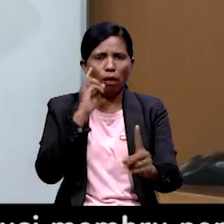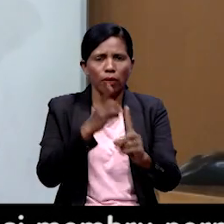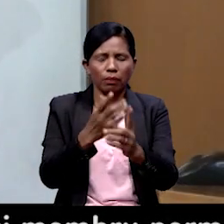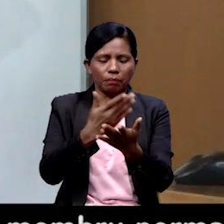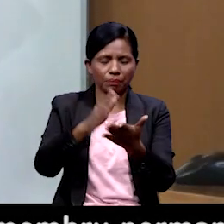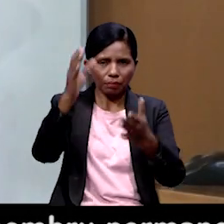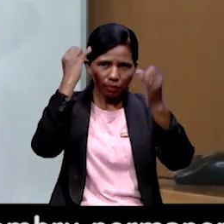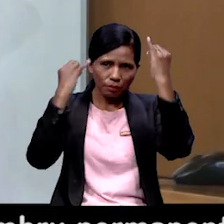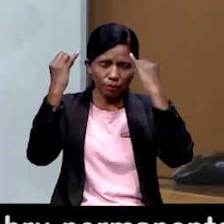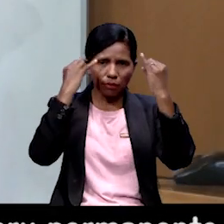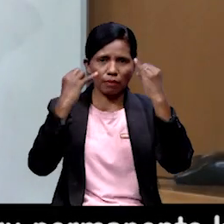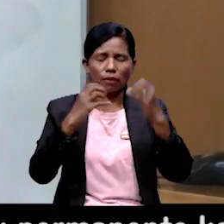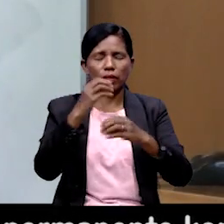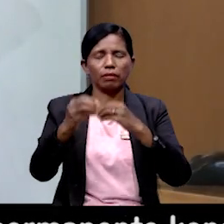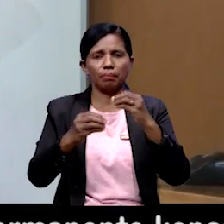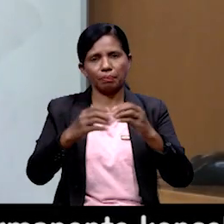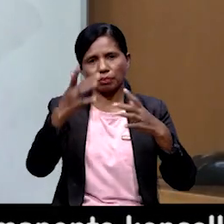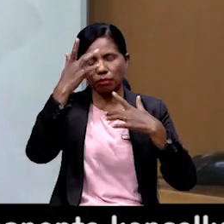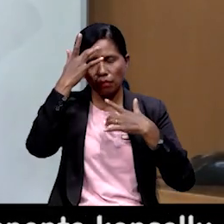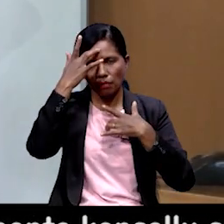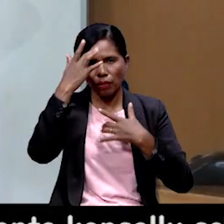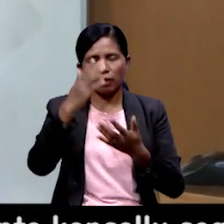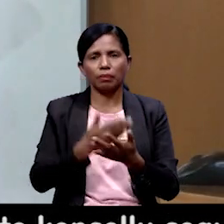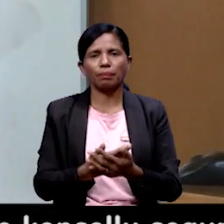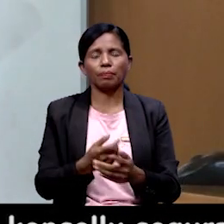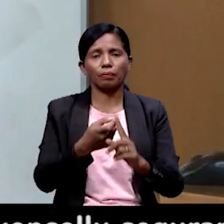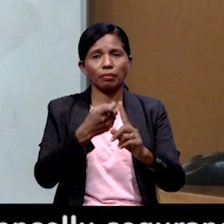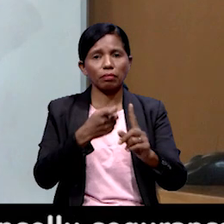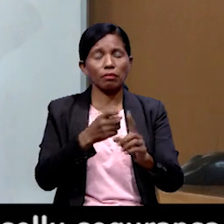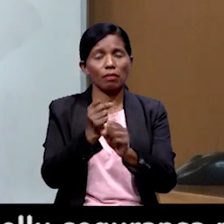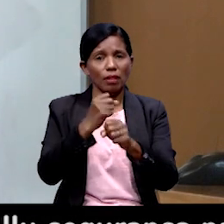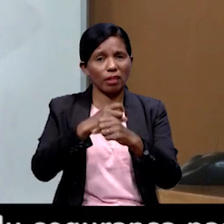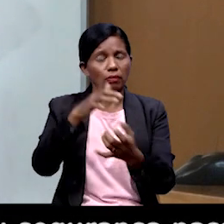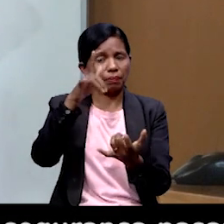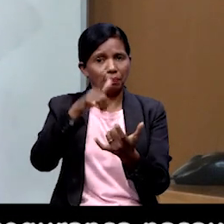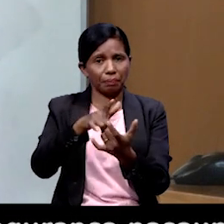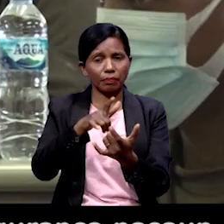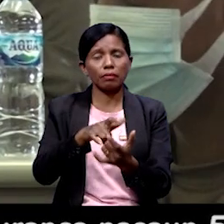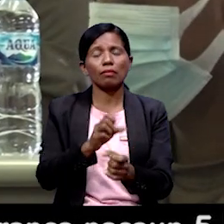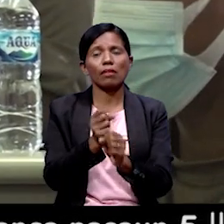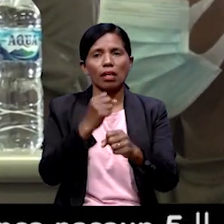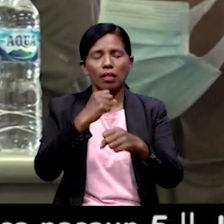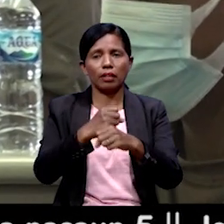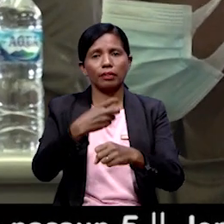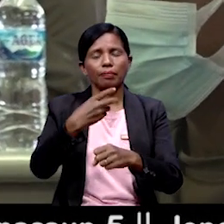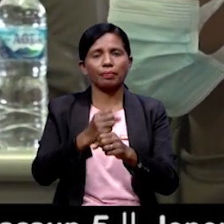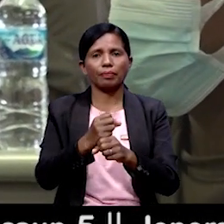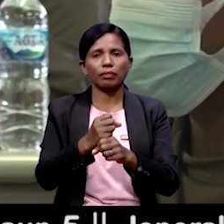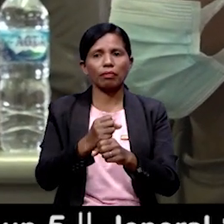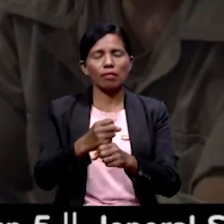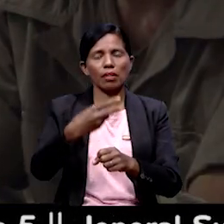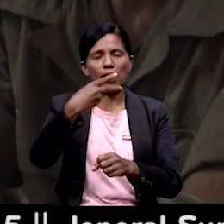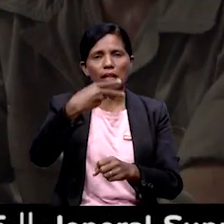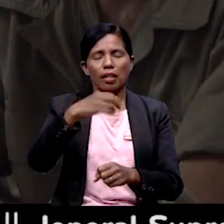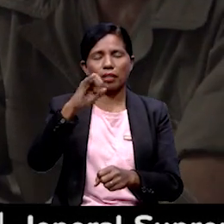fahe informasaun kona ba moras hadai husi relasaun seksual o STI no hagai vesida nune e forsa sira